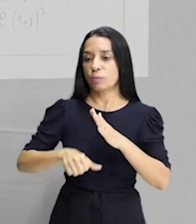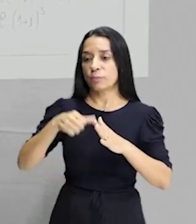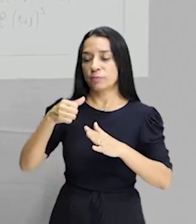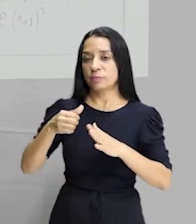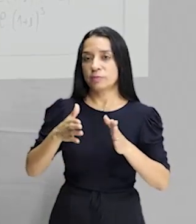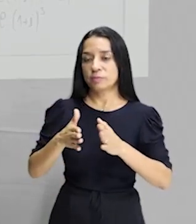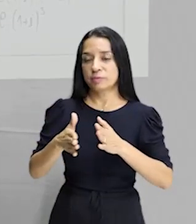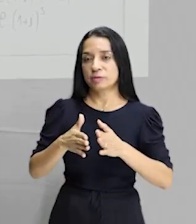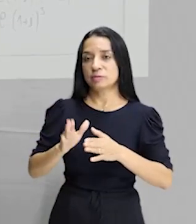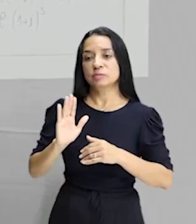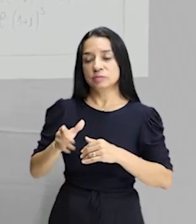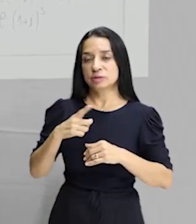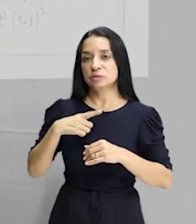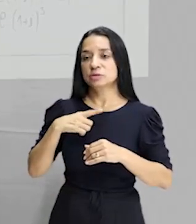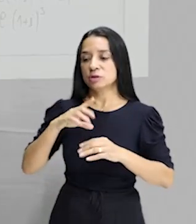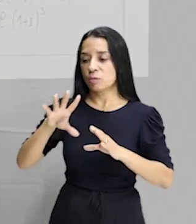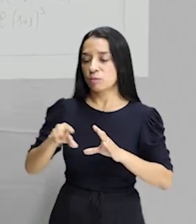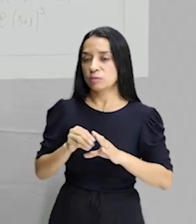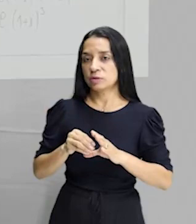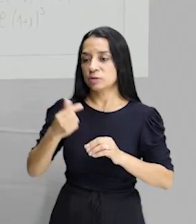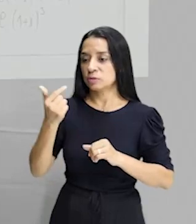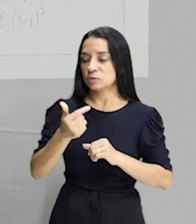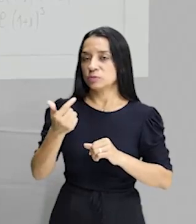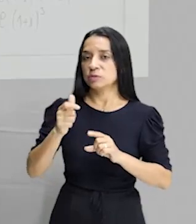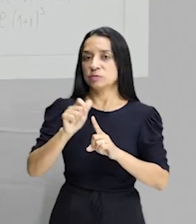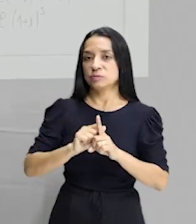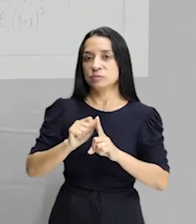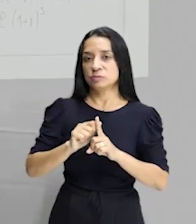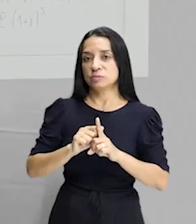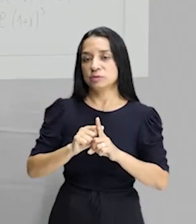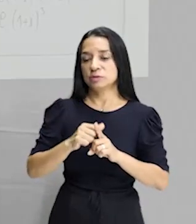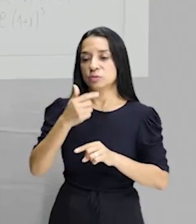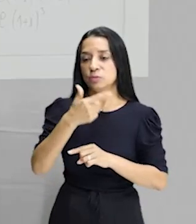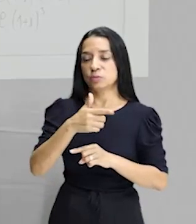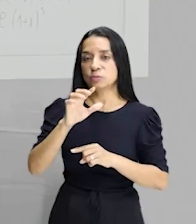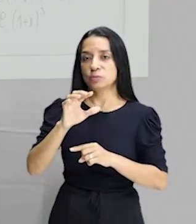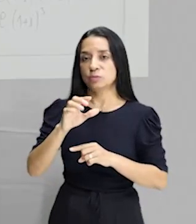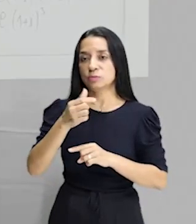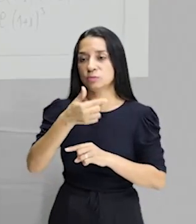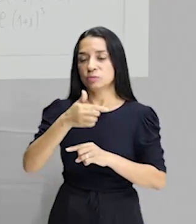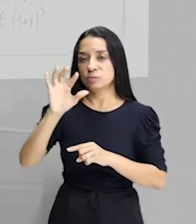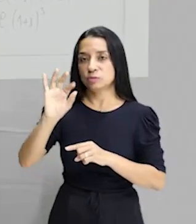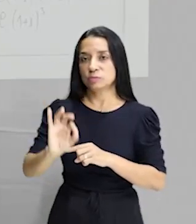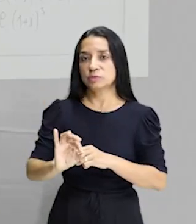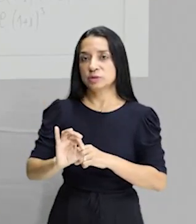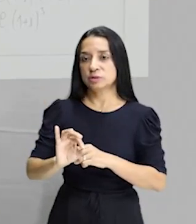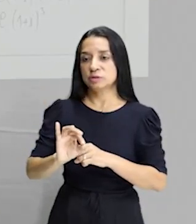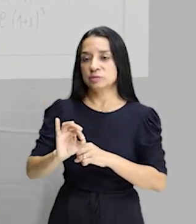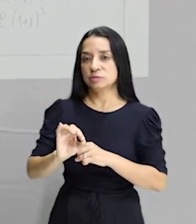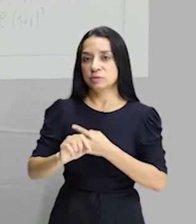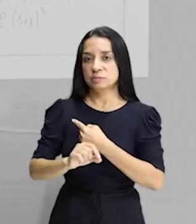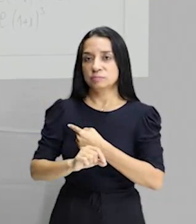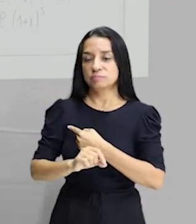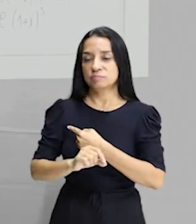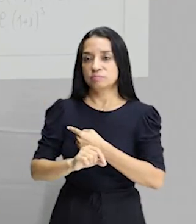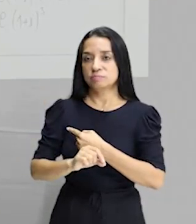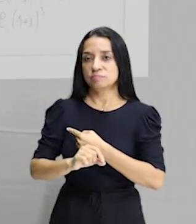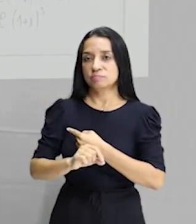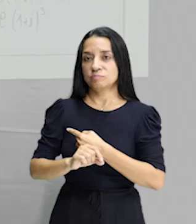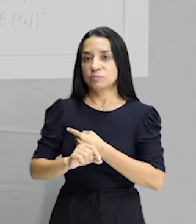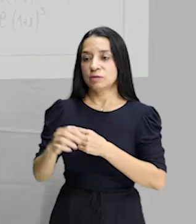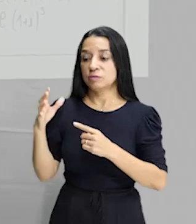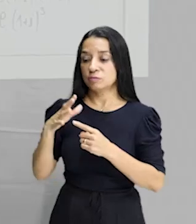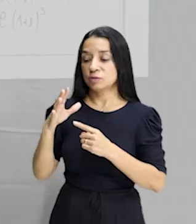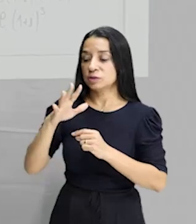no segundo mês de aplicação no segundo mês de aplicação esse 2% ele vai incidir sobre esse montante aqui ó